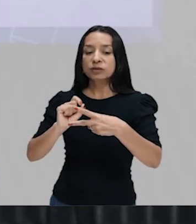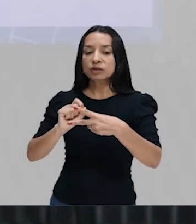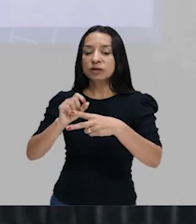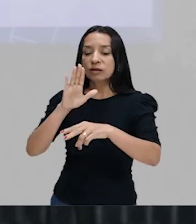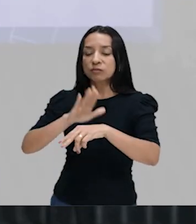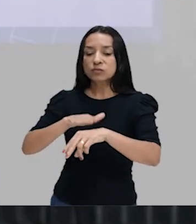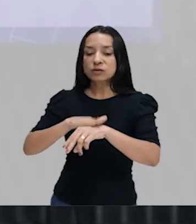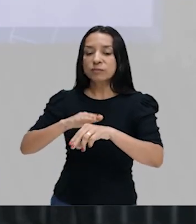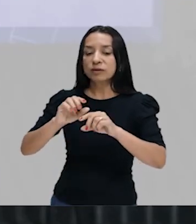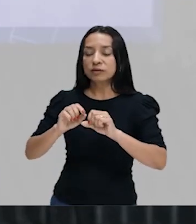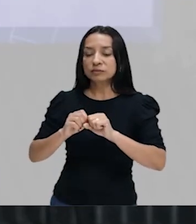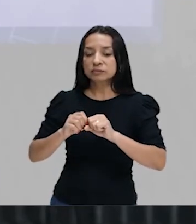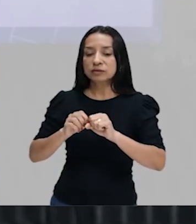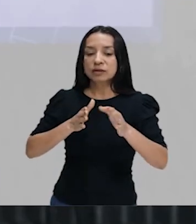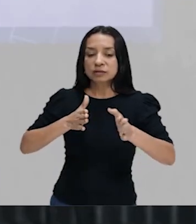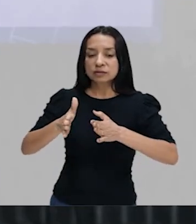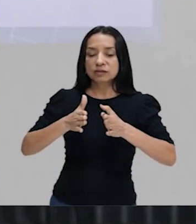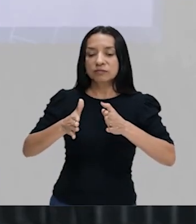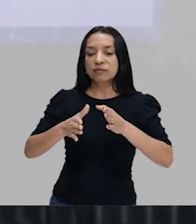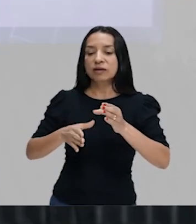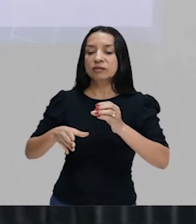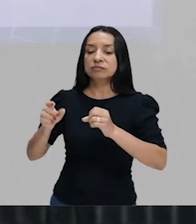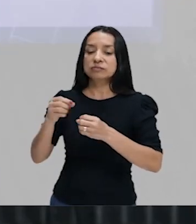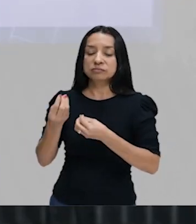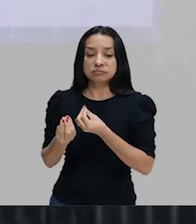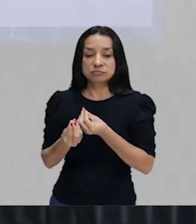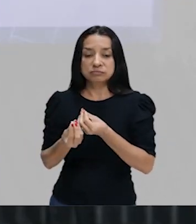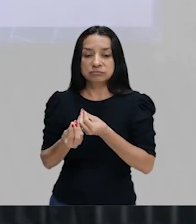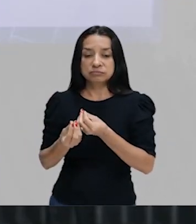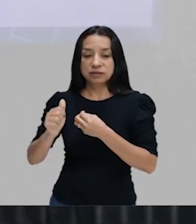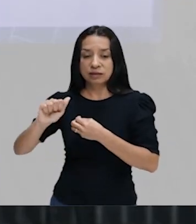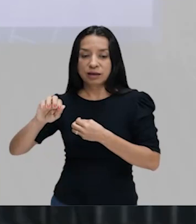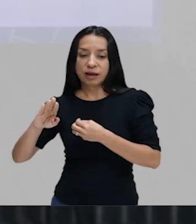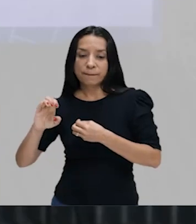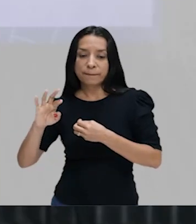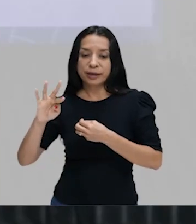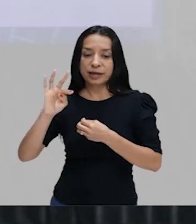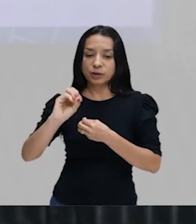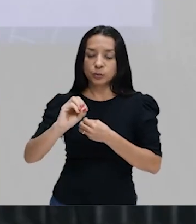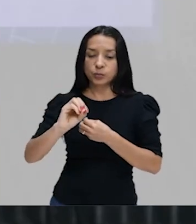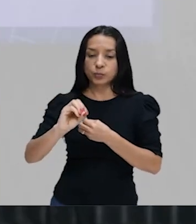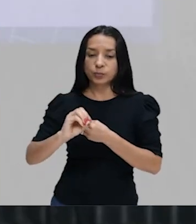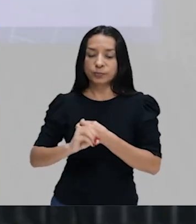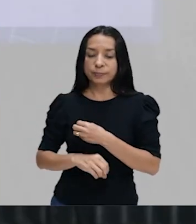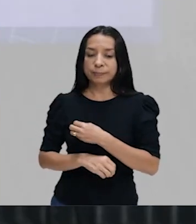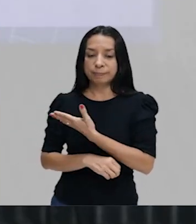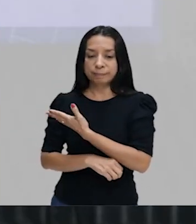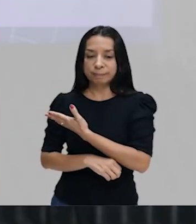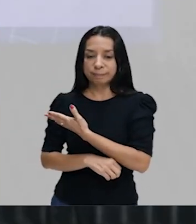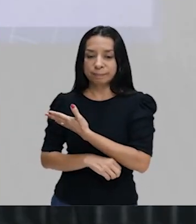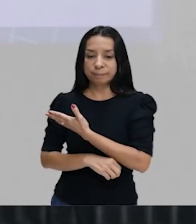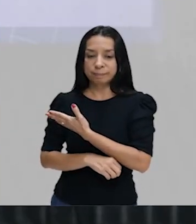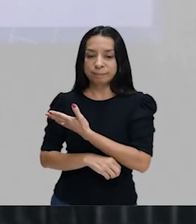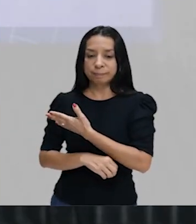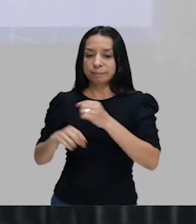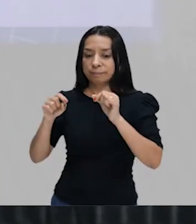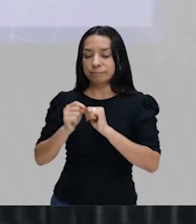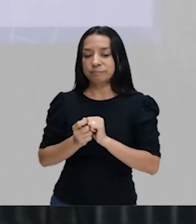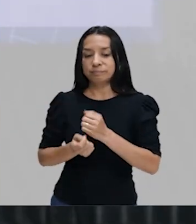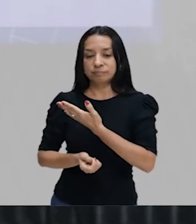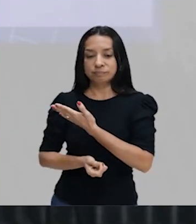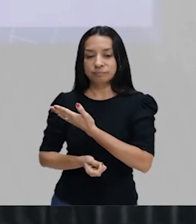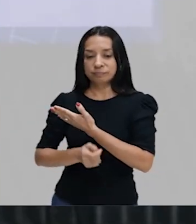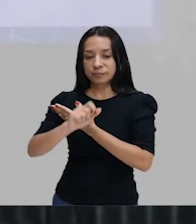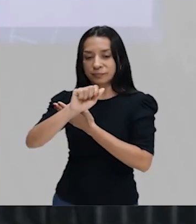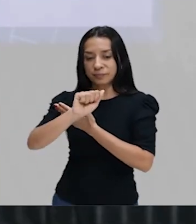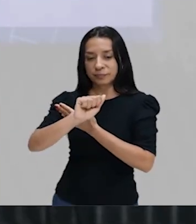chamado intervalo aberto. Como é que eu represento ele? Olha só, a mesma representação que nós vimos agora, né? Aberto no A e aberto no B,